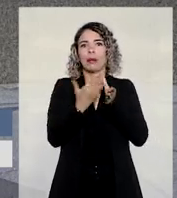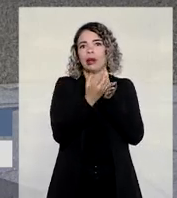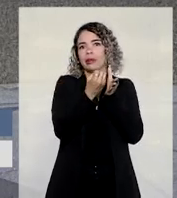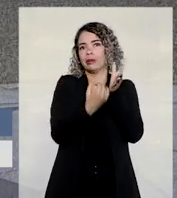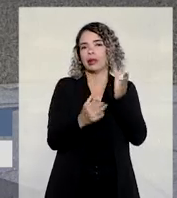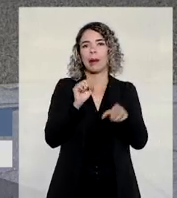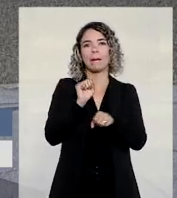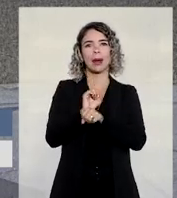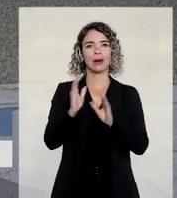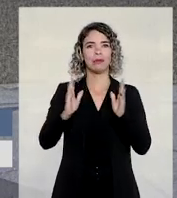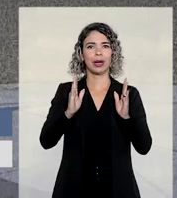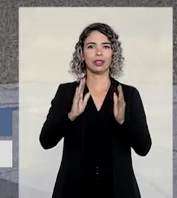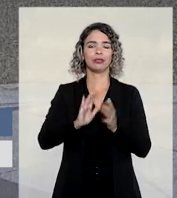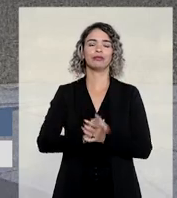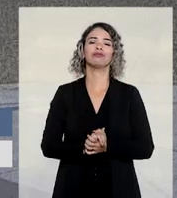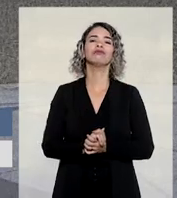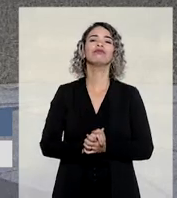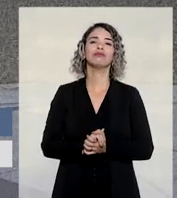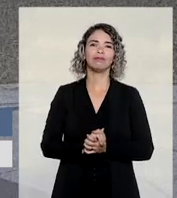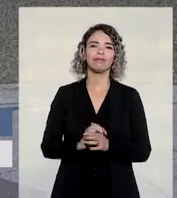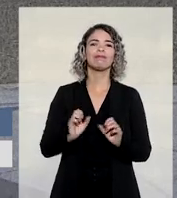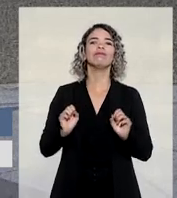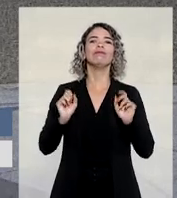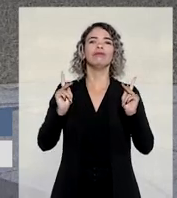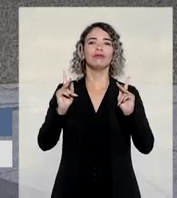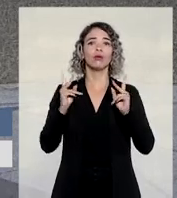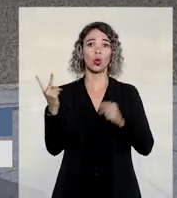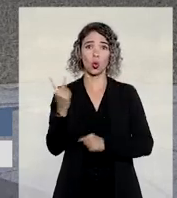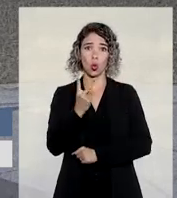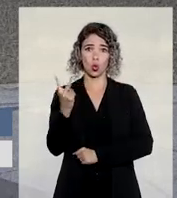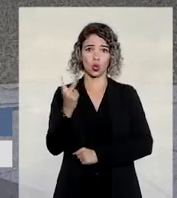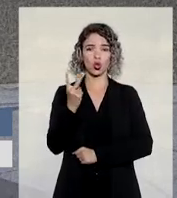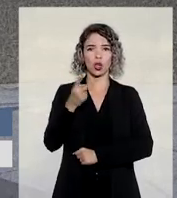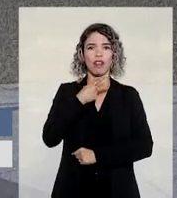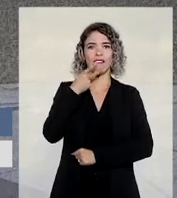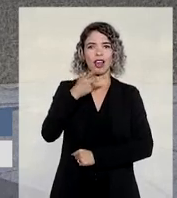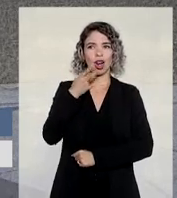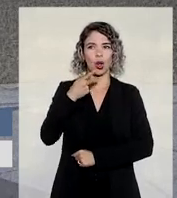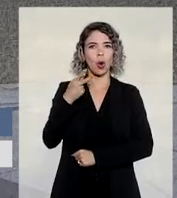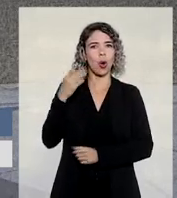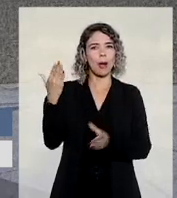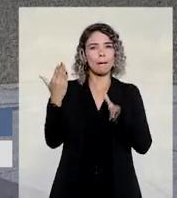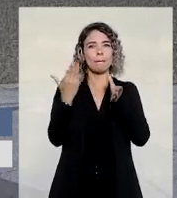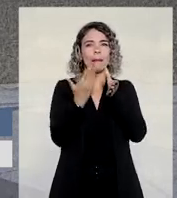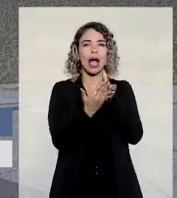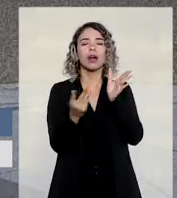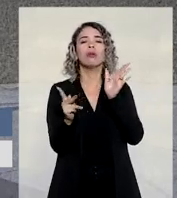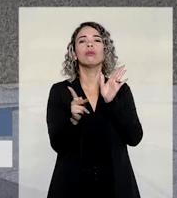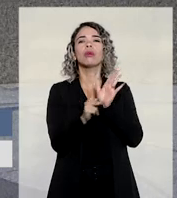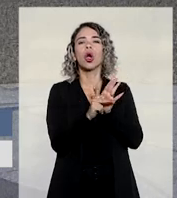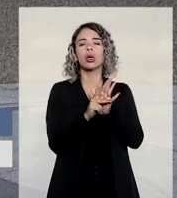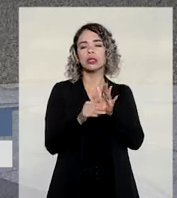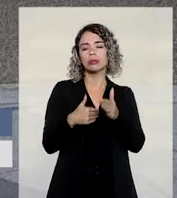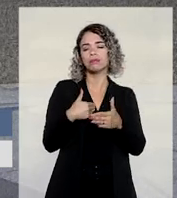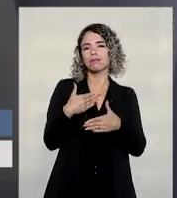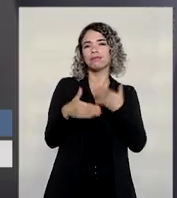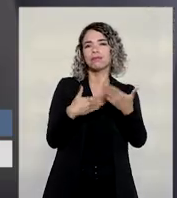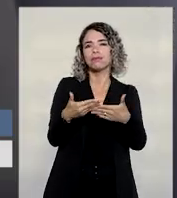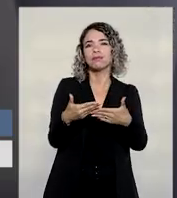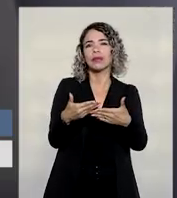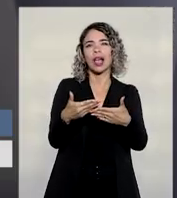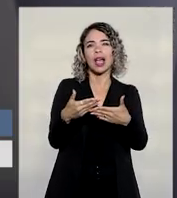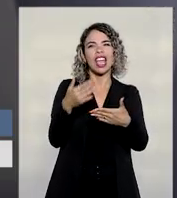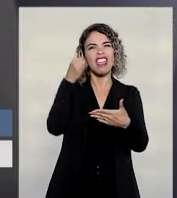operar. Bom, já que ambos citaram aí embargos protelatórios, meramente, né, com essa intenção de protelar aí o